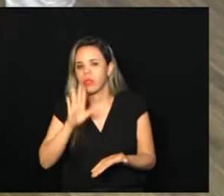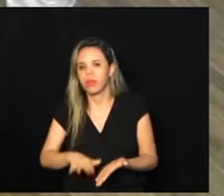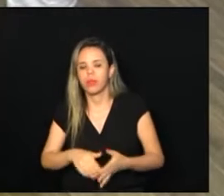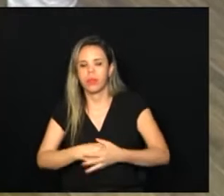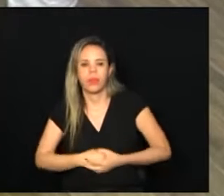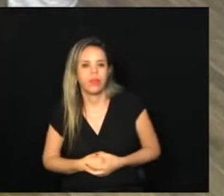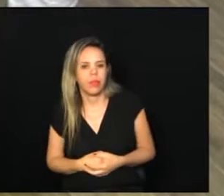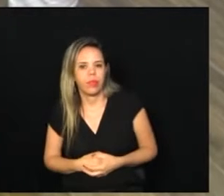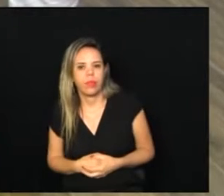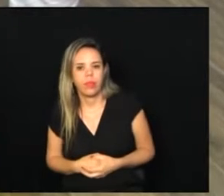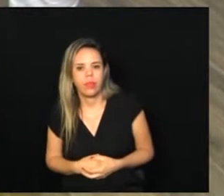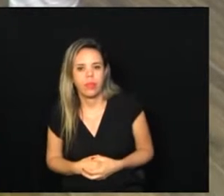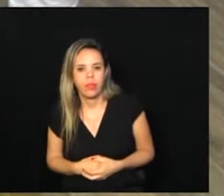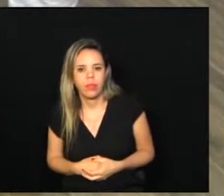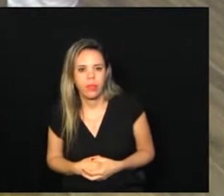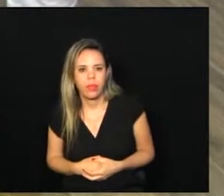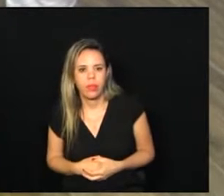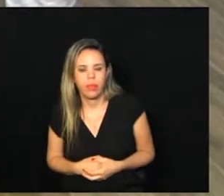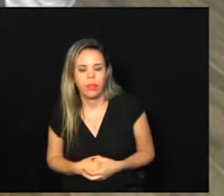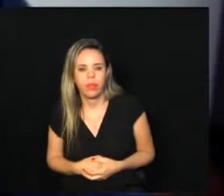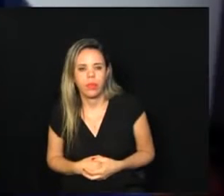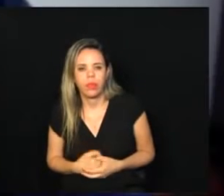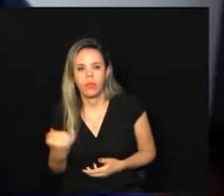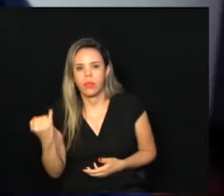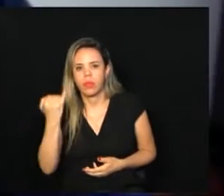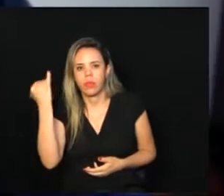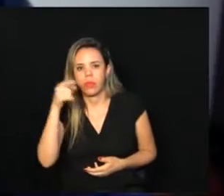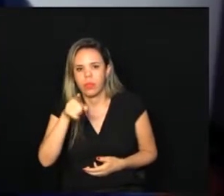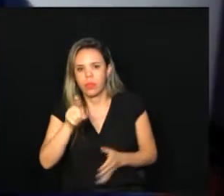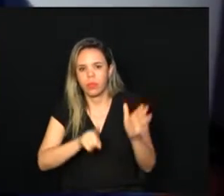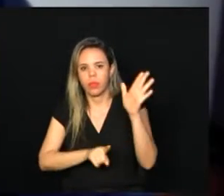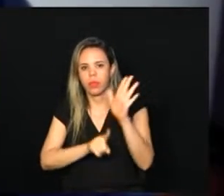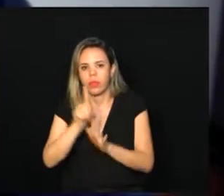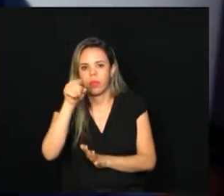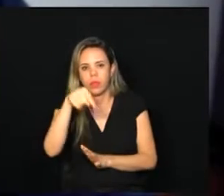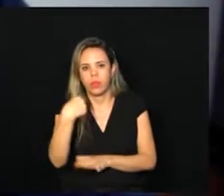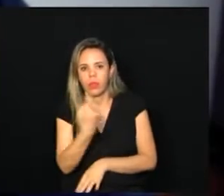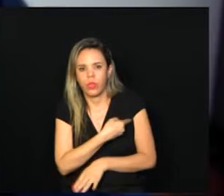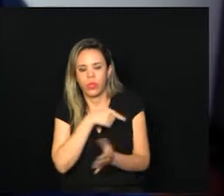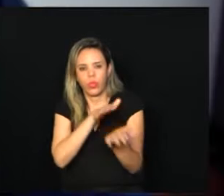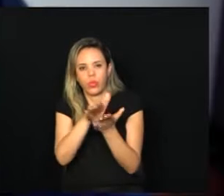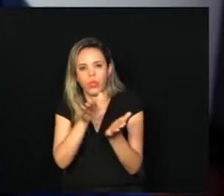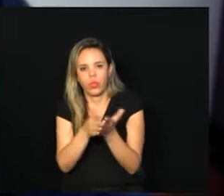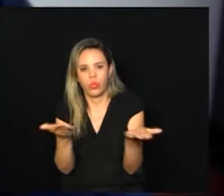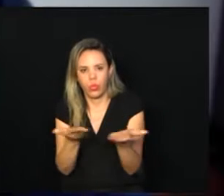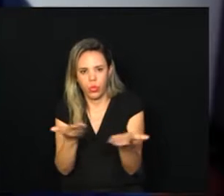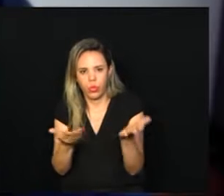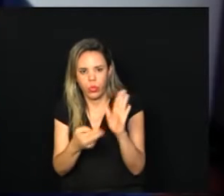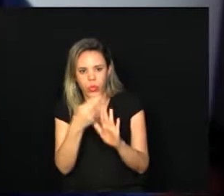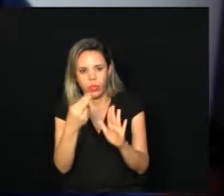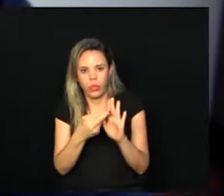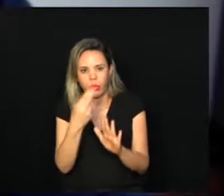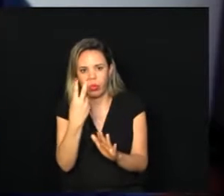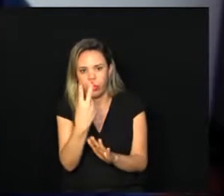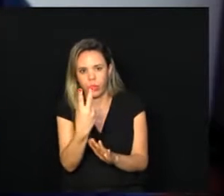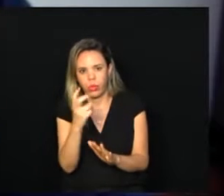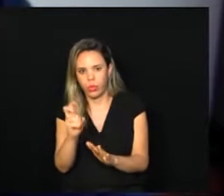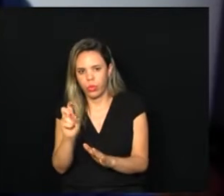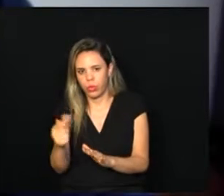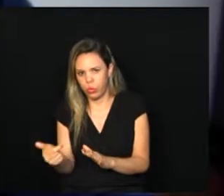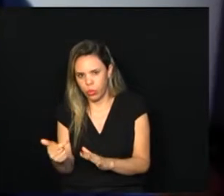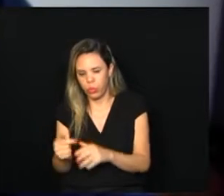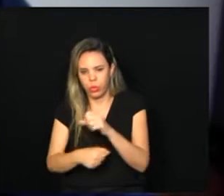tarde. Gabriel, é muito importante a sua pergunta. Nós publicamos hoje uma resolução, a 252